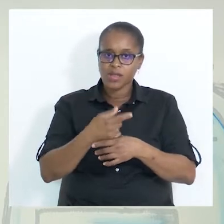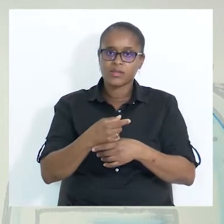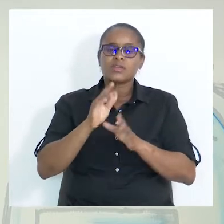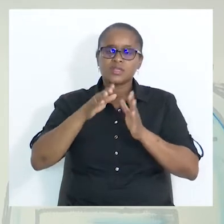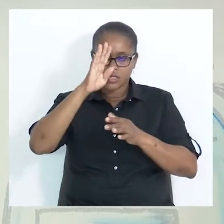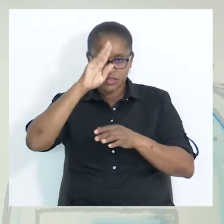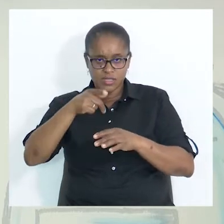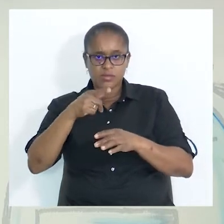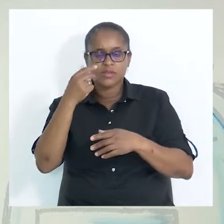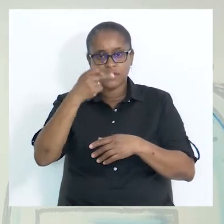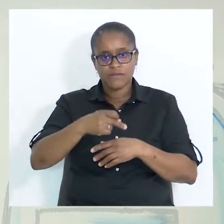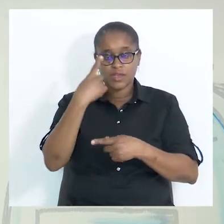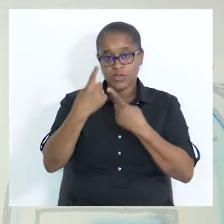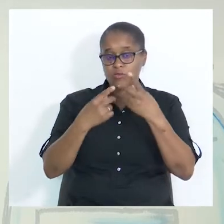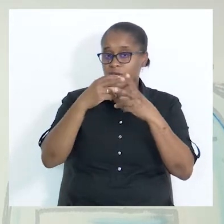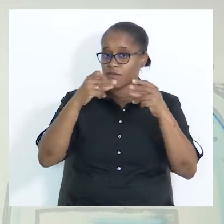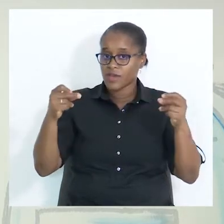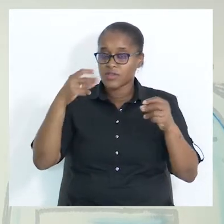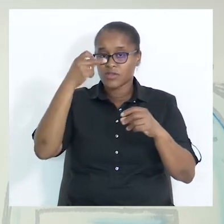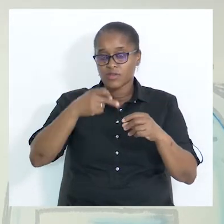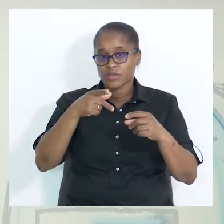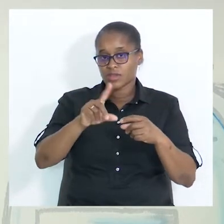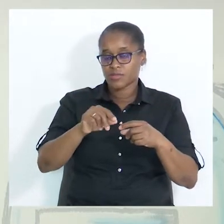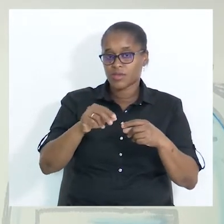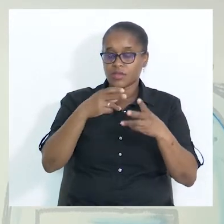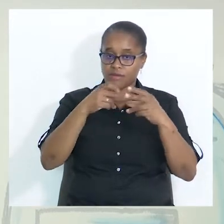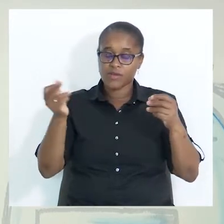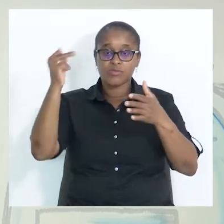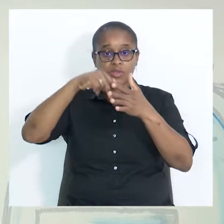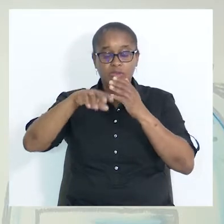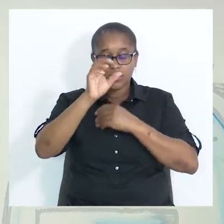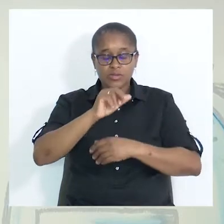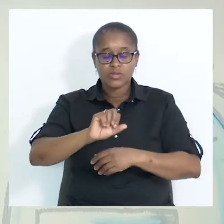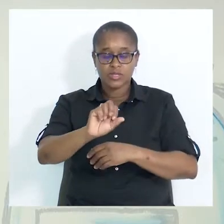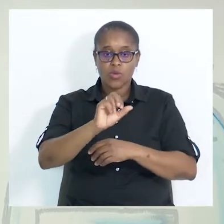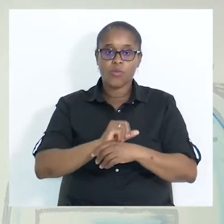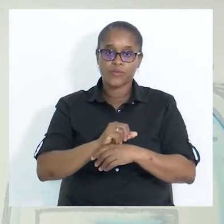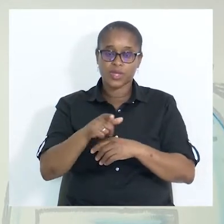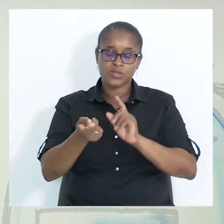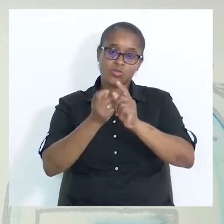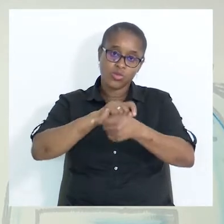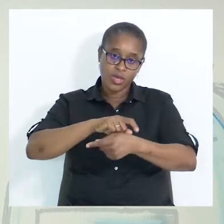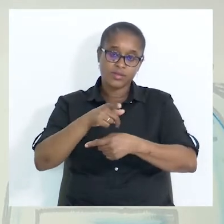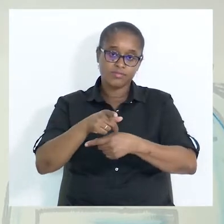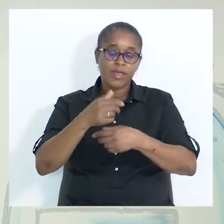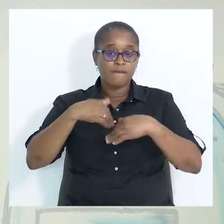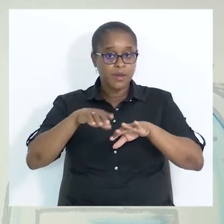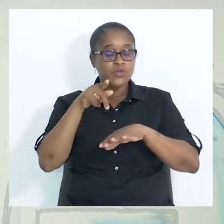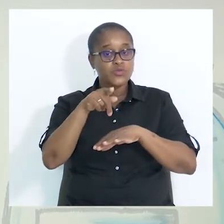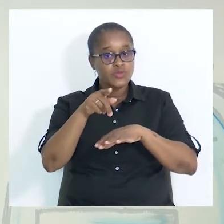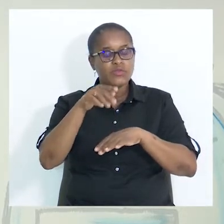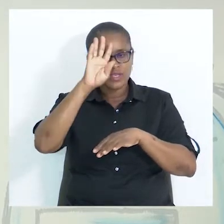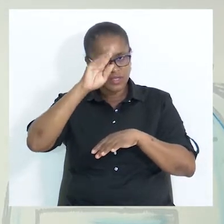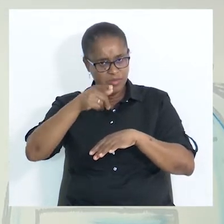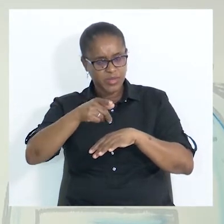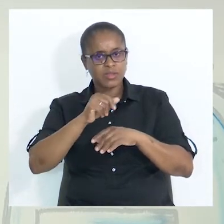deste conta aqui que algumas frases também são escritas e trazem no seu interior essas modificações, mas tu vais dar